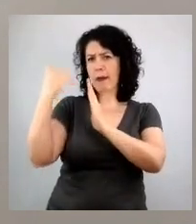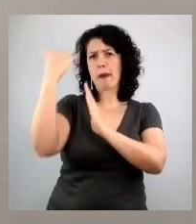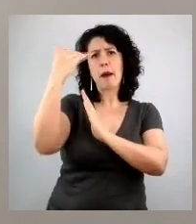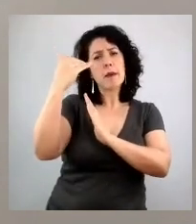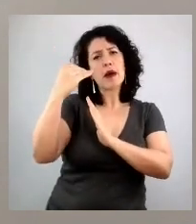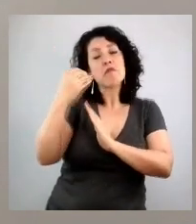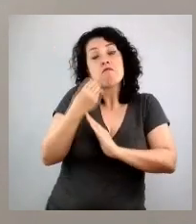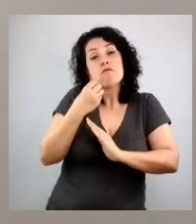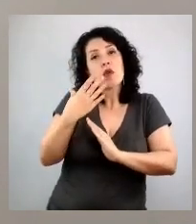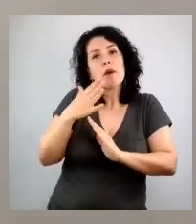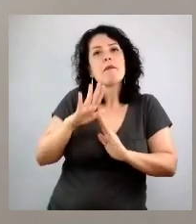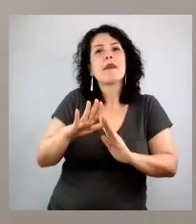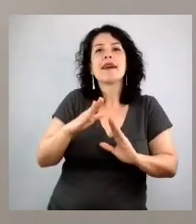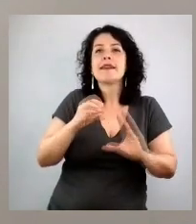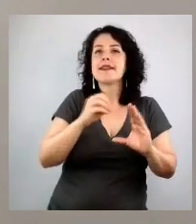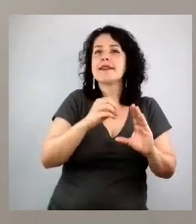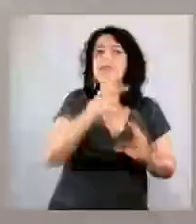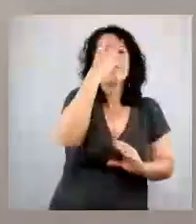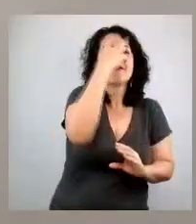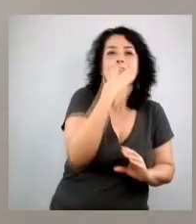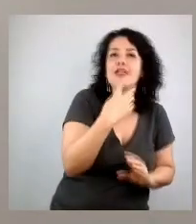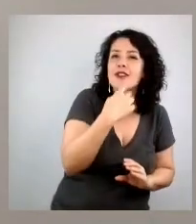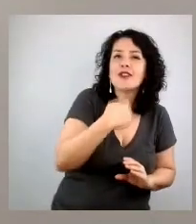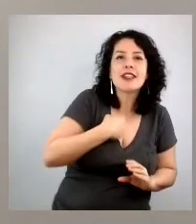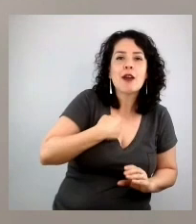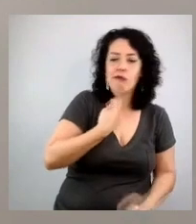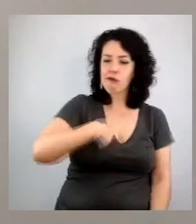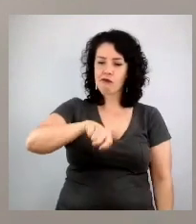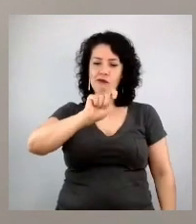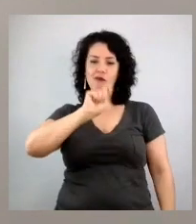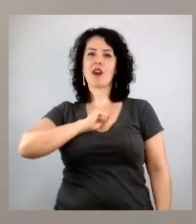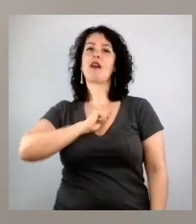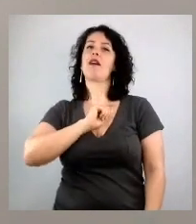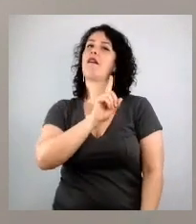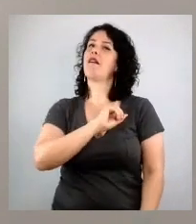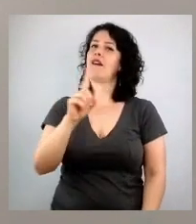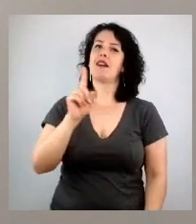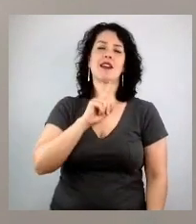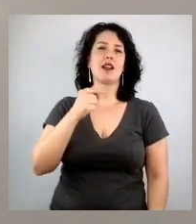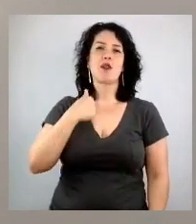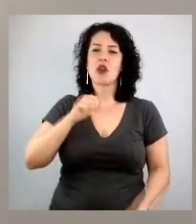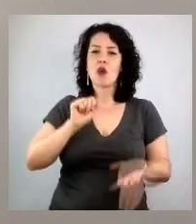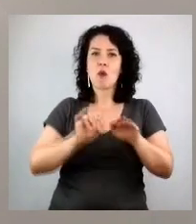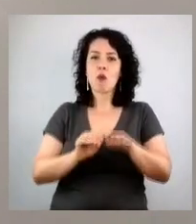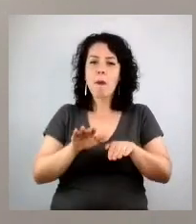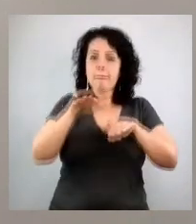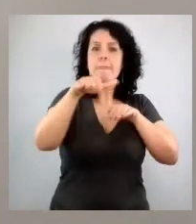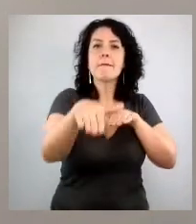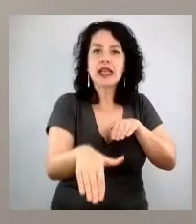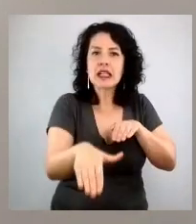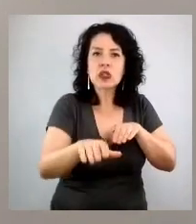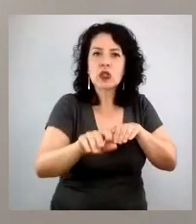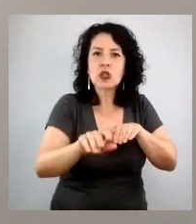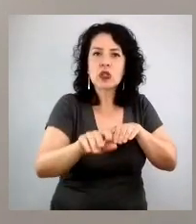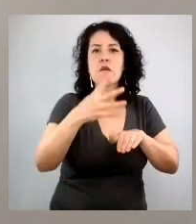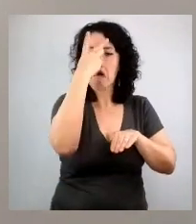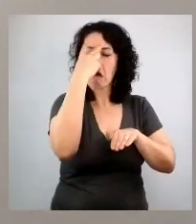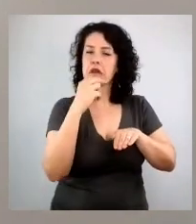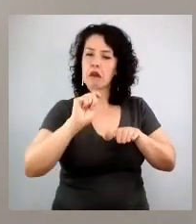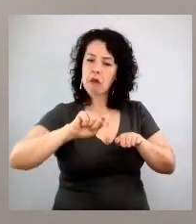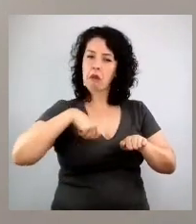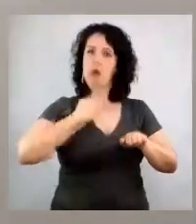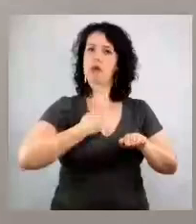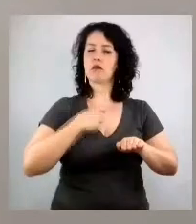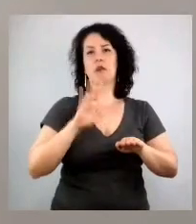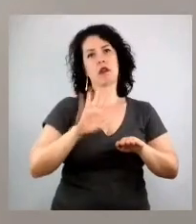que a cegueira não me define e não dita o próximo passo que eu dou, muito pelo contrário. Ela não deixa de ser o norte, mas ela não é